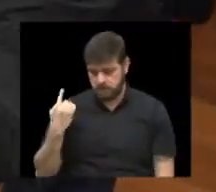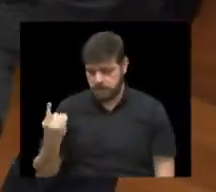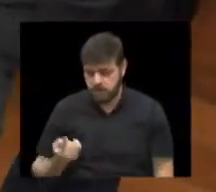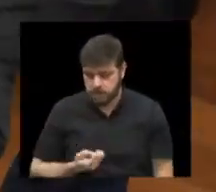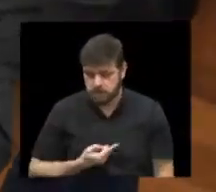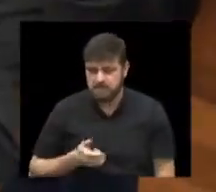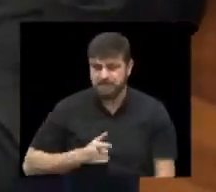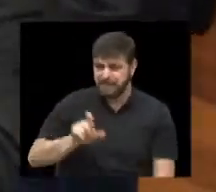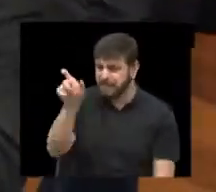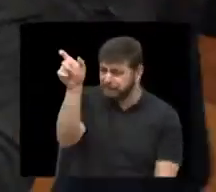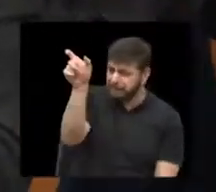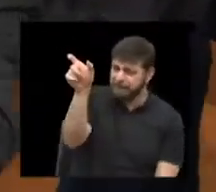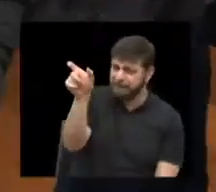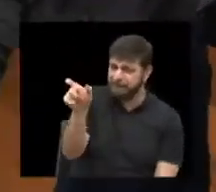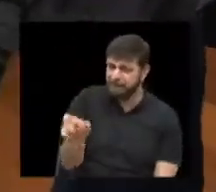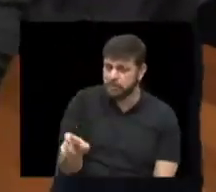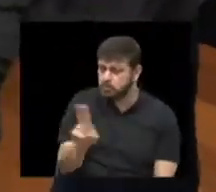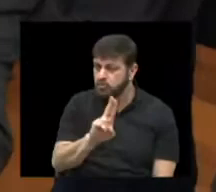em pessoas que